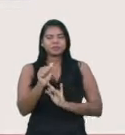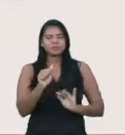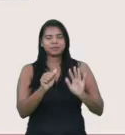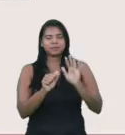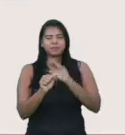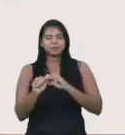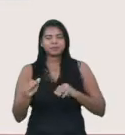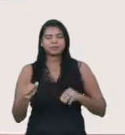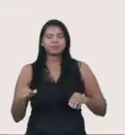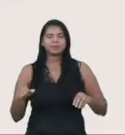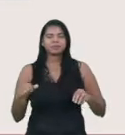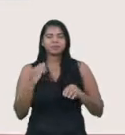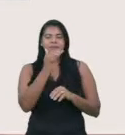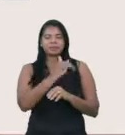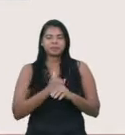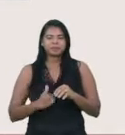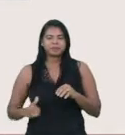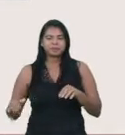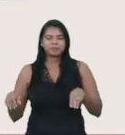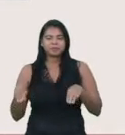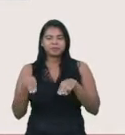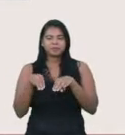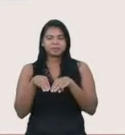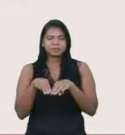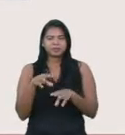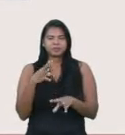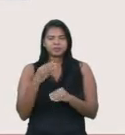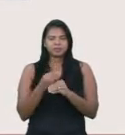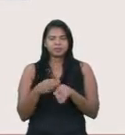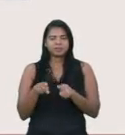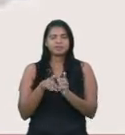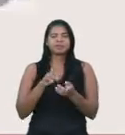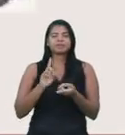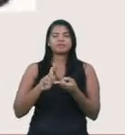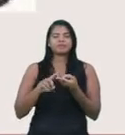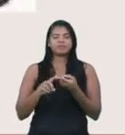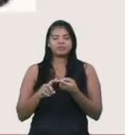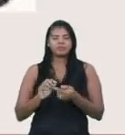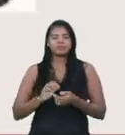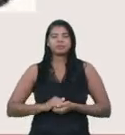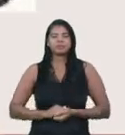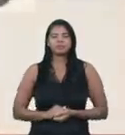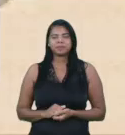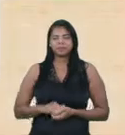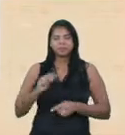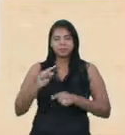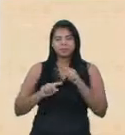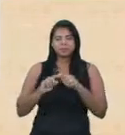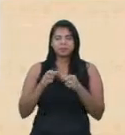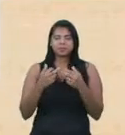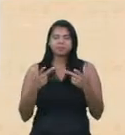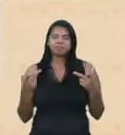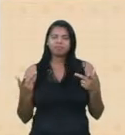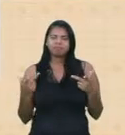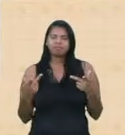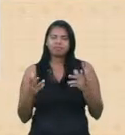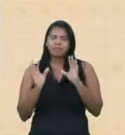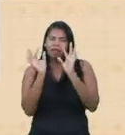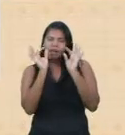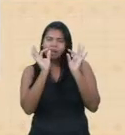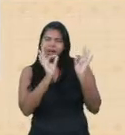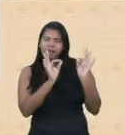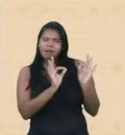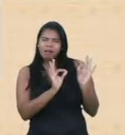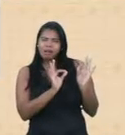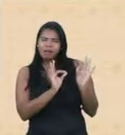que estamos colocando isso. O eletromagnetismo atua sobre todos os materiais. E aí você deve estar se perguntando,